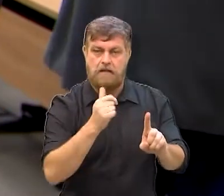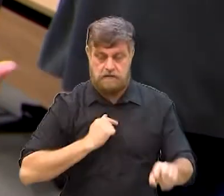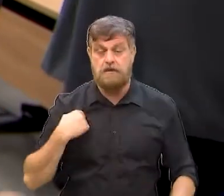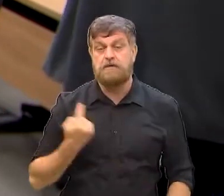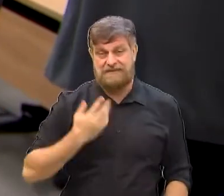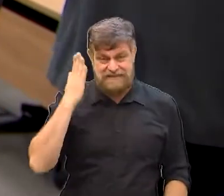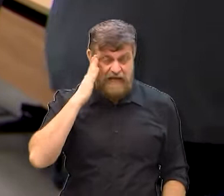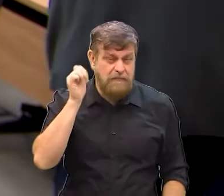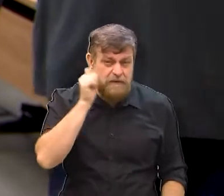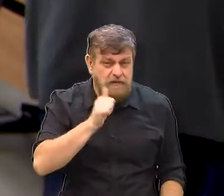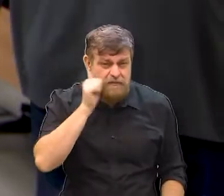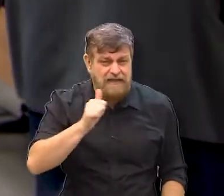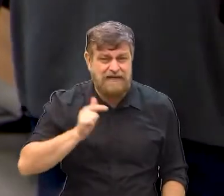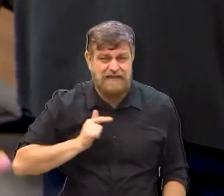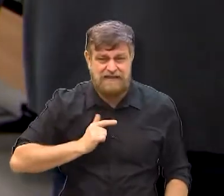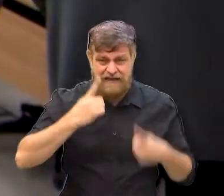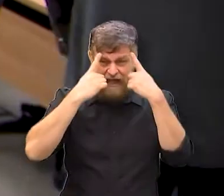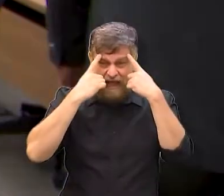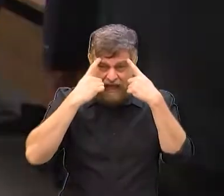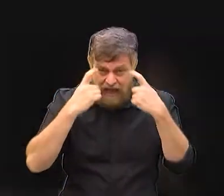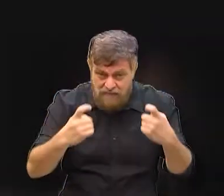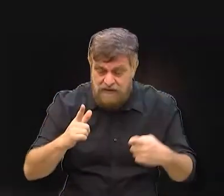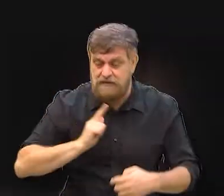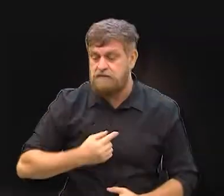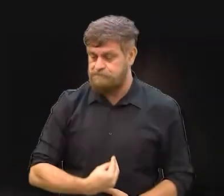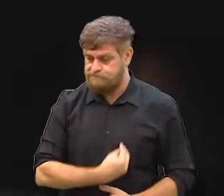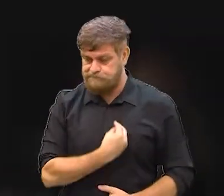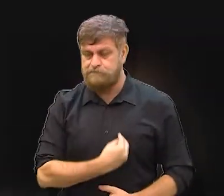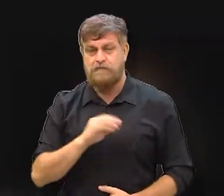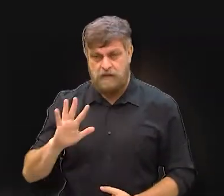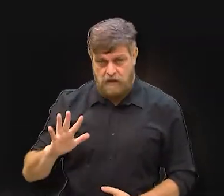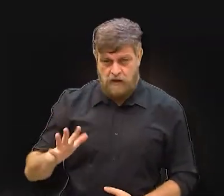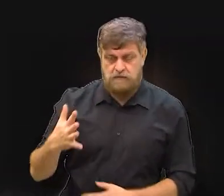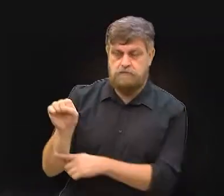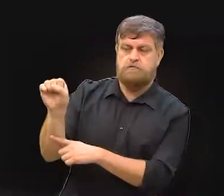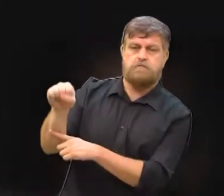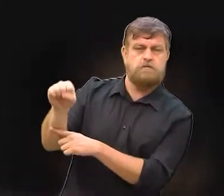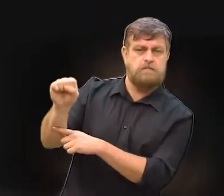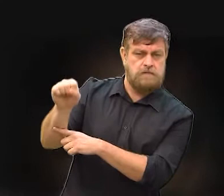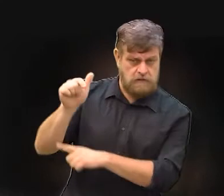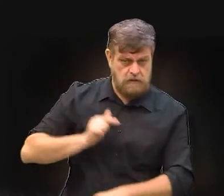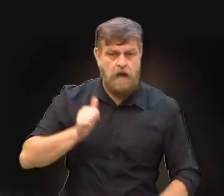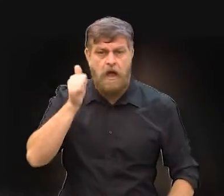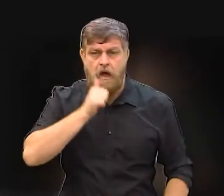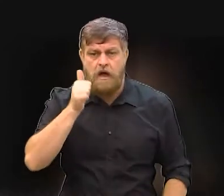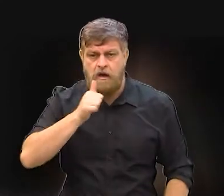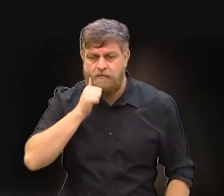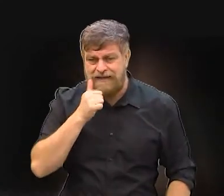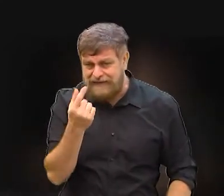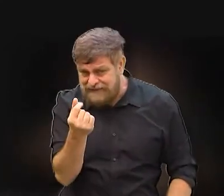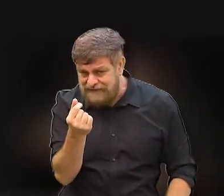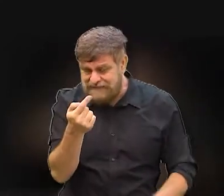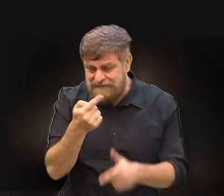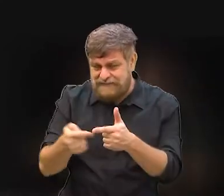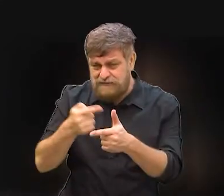Os relatos que nós temos de mulheres é que a violência está presente com as mulheres, né, numa situação de grave